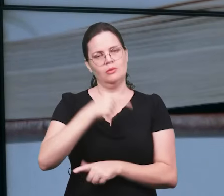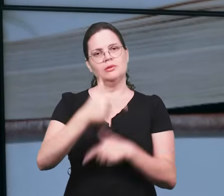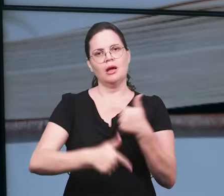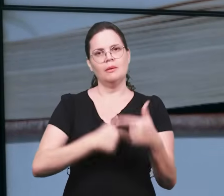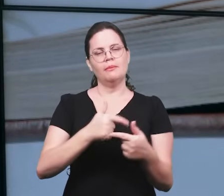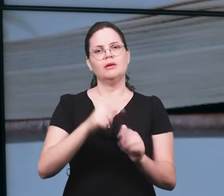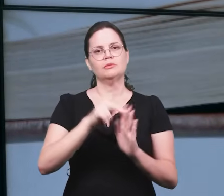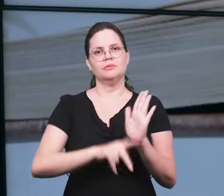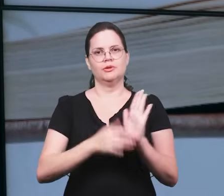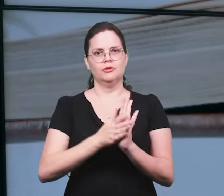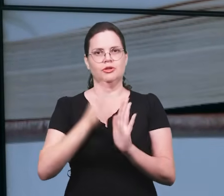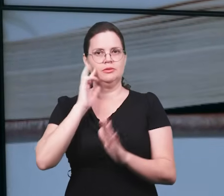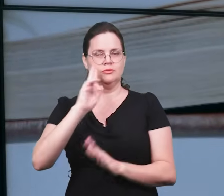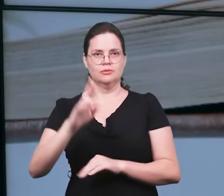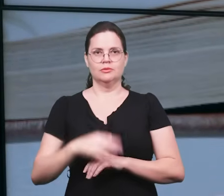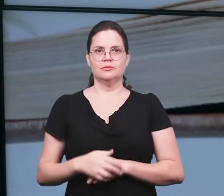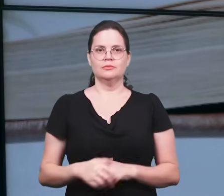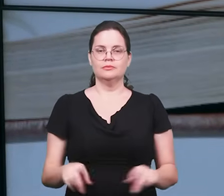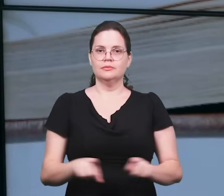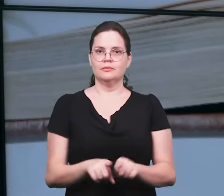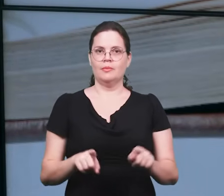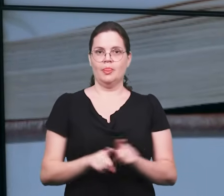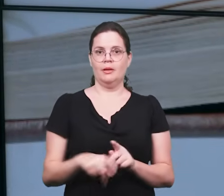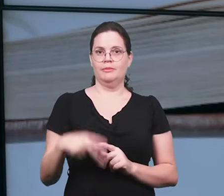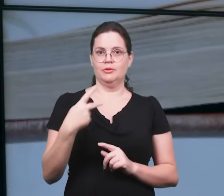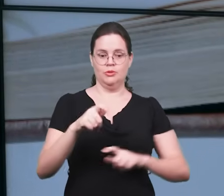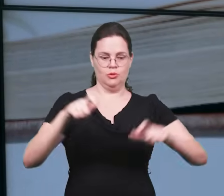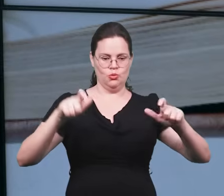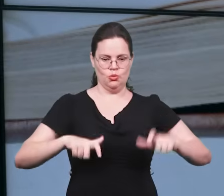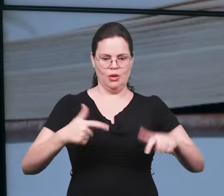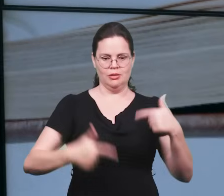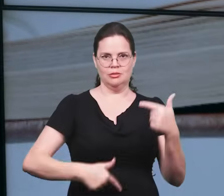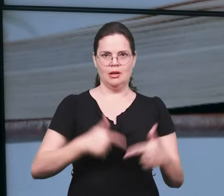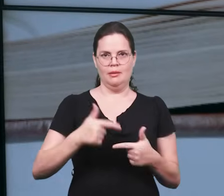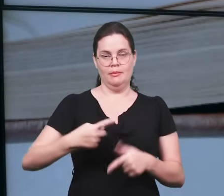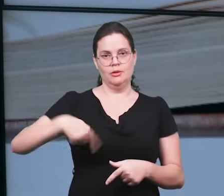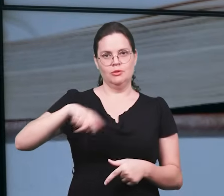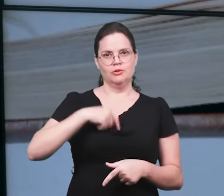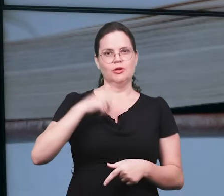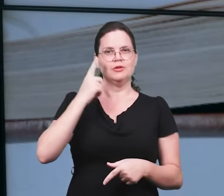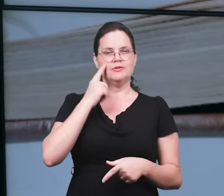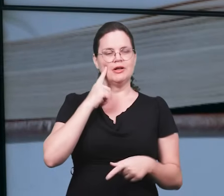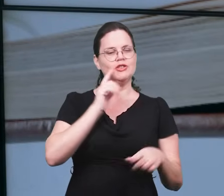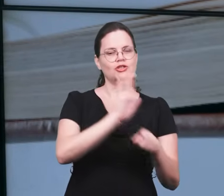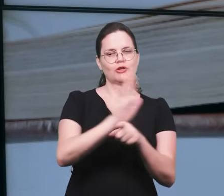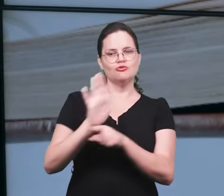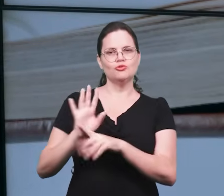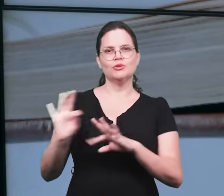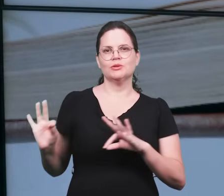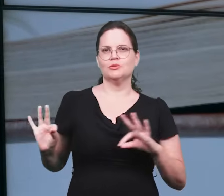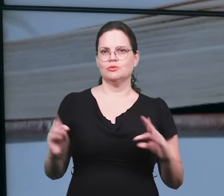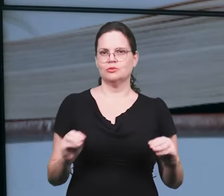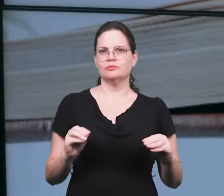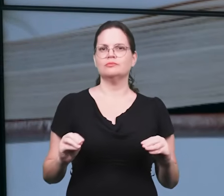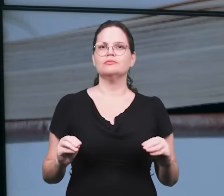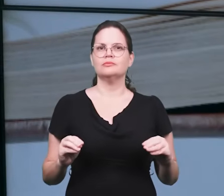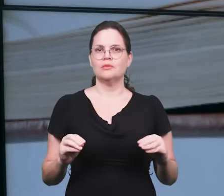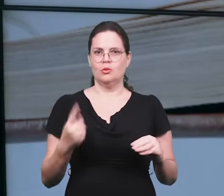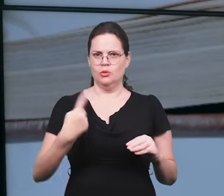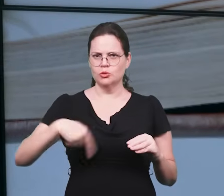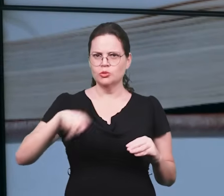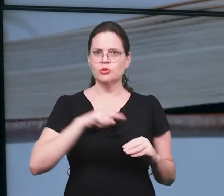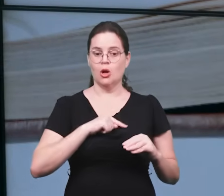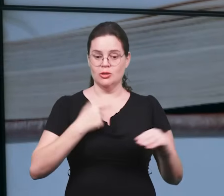na sua vida, né? No seu local de trabalho, quando nós prestamos um serviço com excelência,